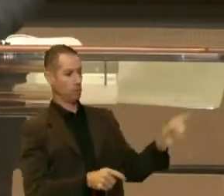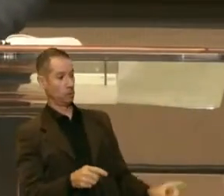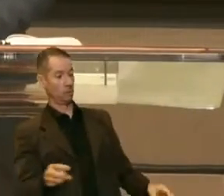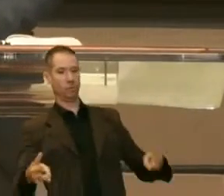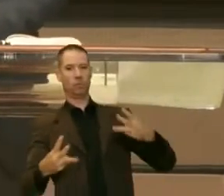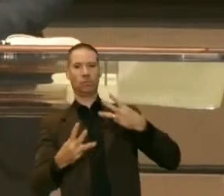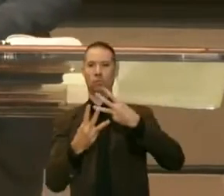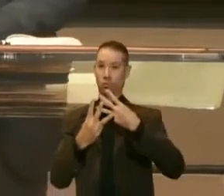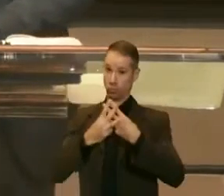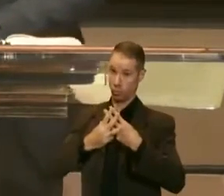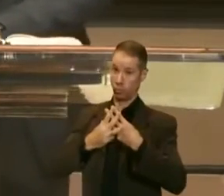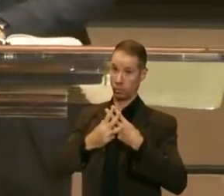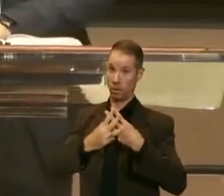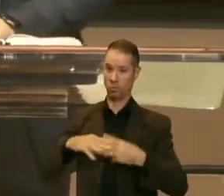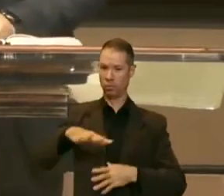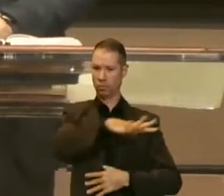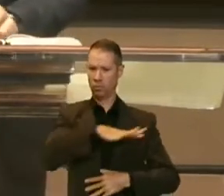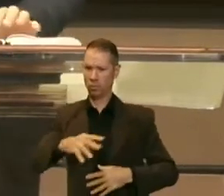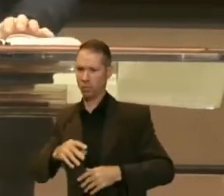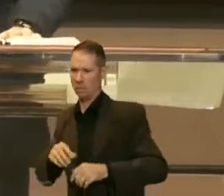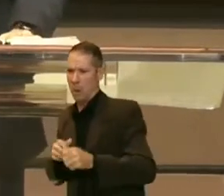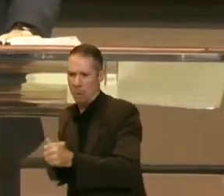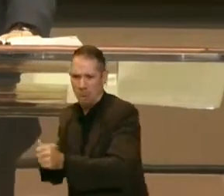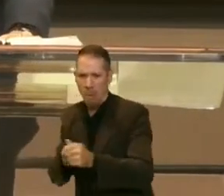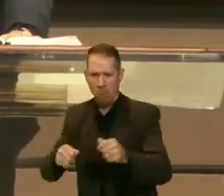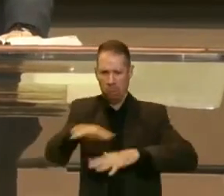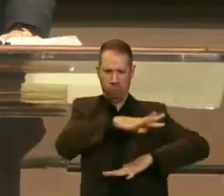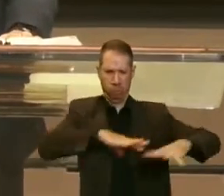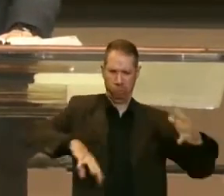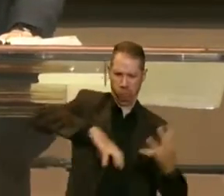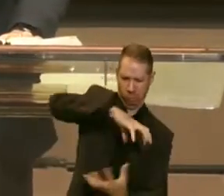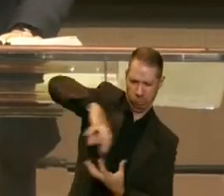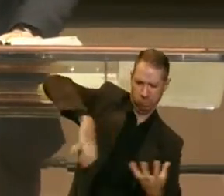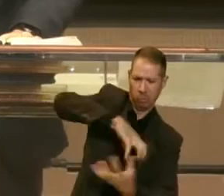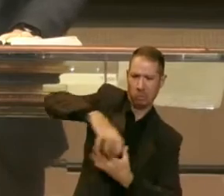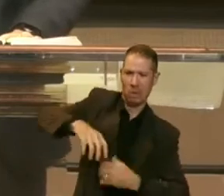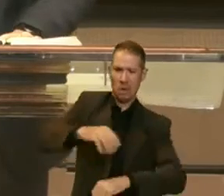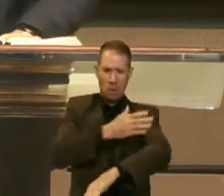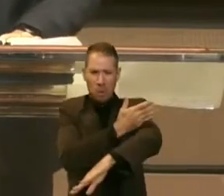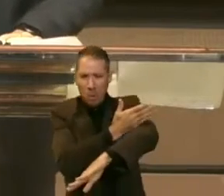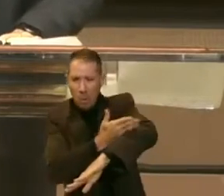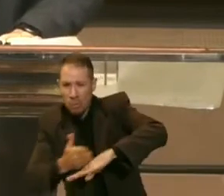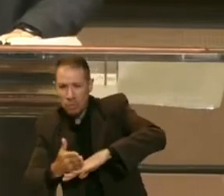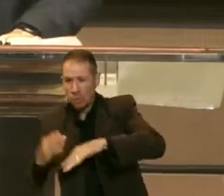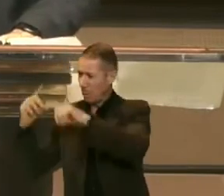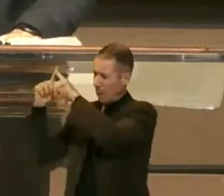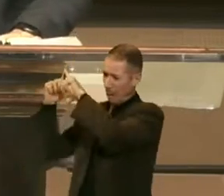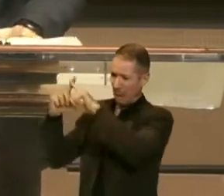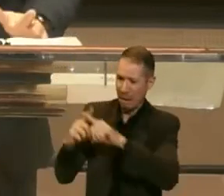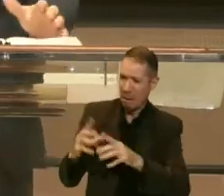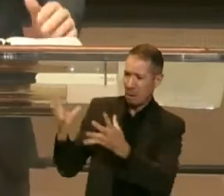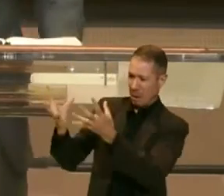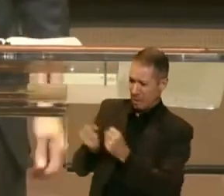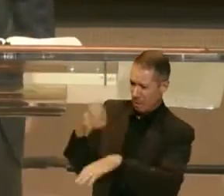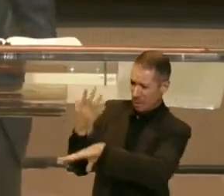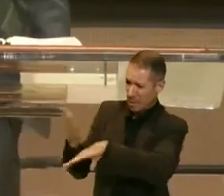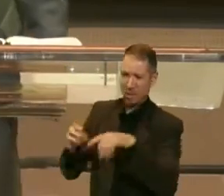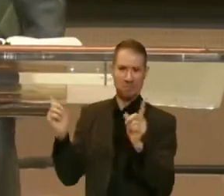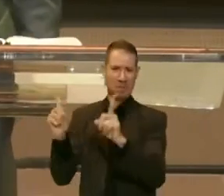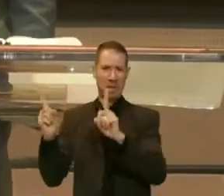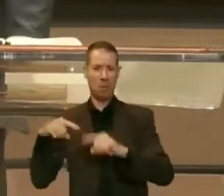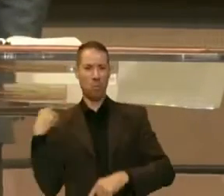judeus, perturbam a nossa cidade, propagando costumes que não podemos receber nem praticar, porque